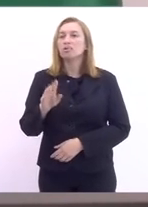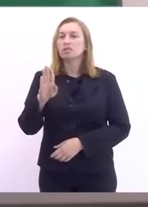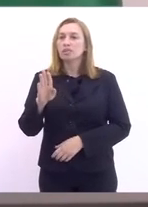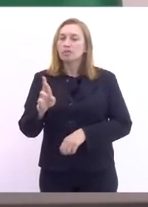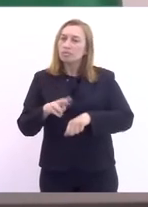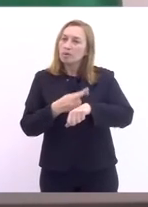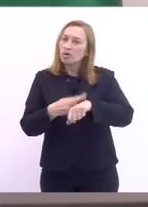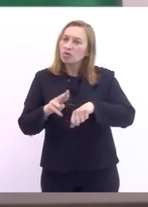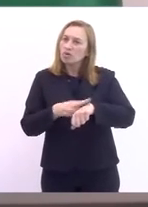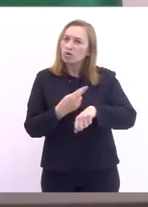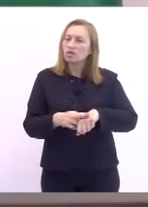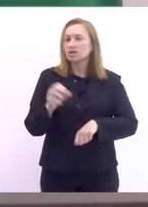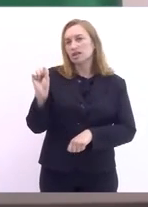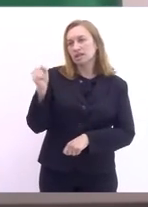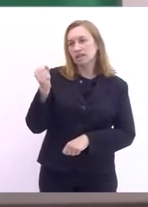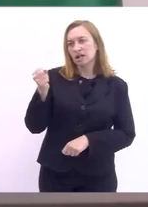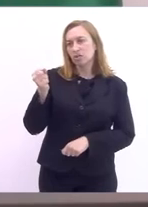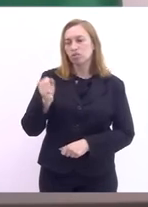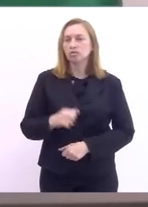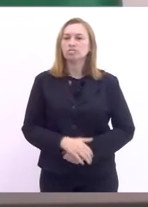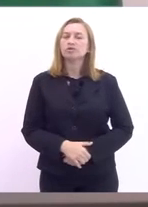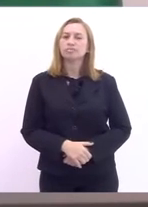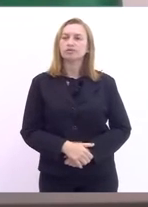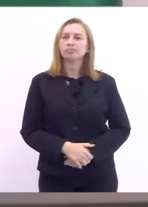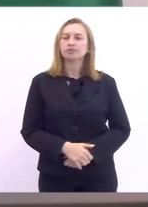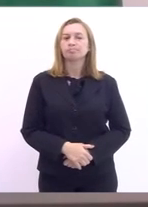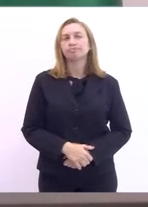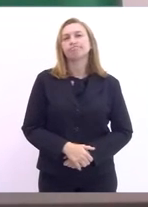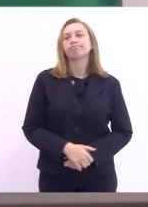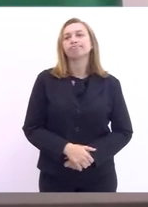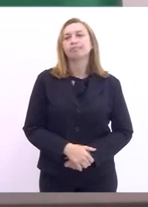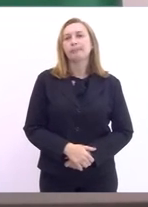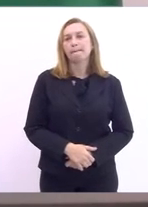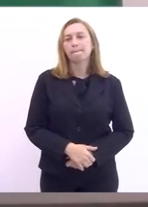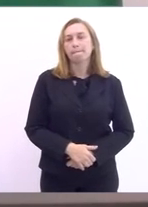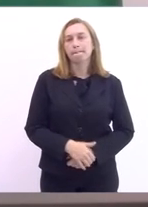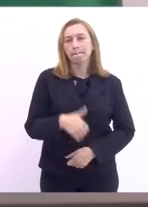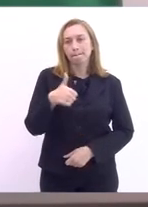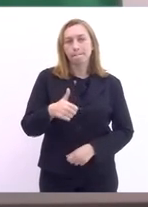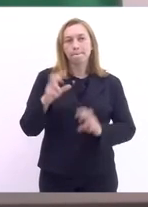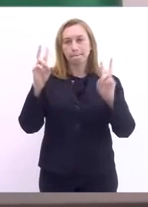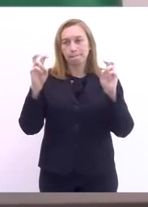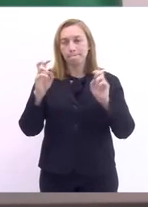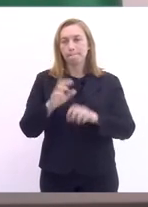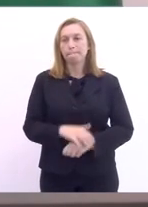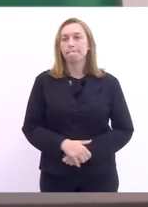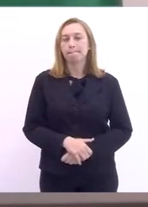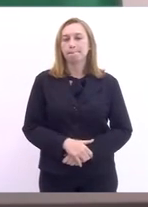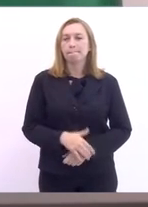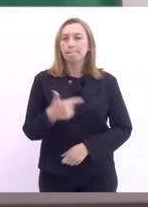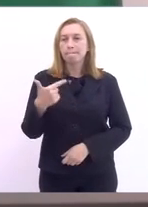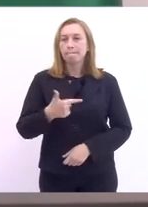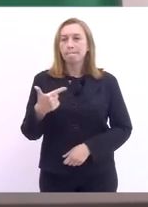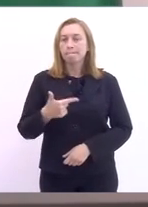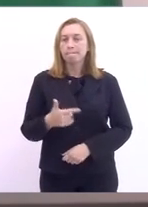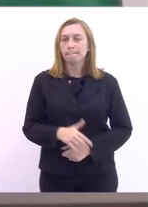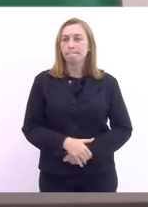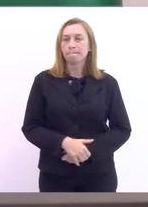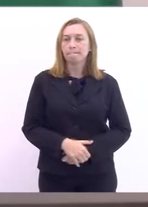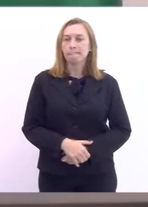Belfor Roxo e o eixo Saracuruna. Então, essa é a primeira questão. A segunda